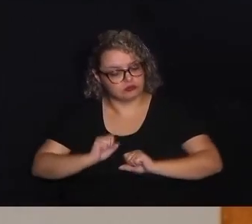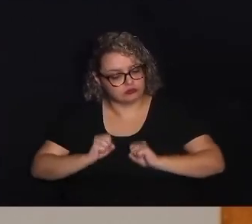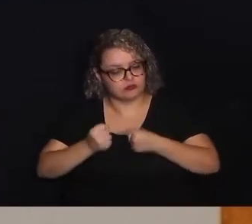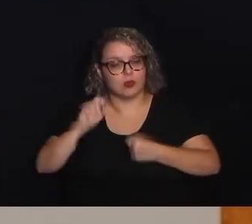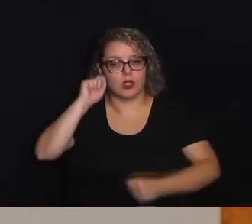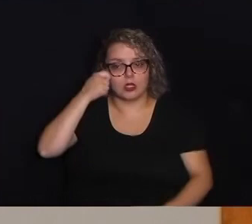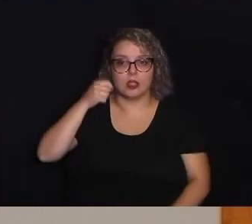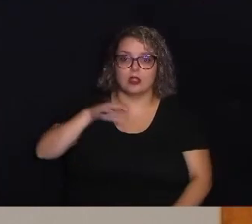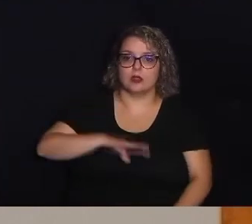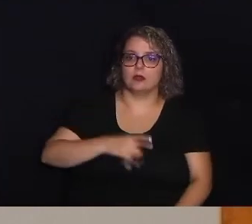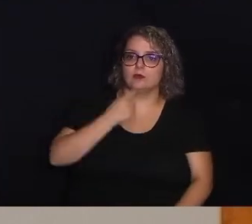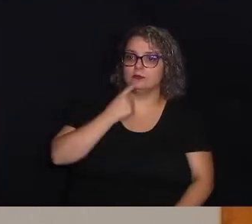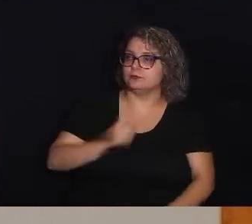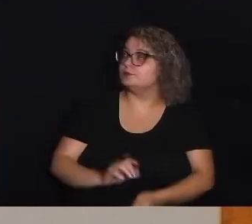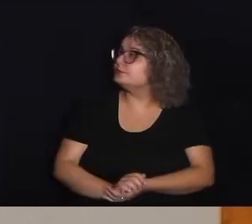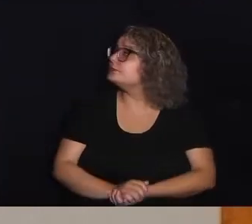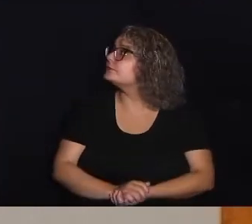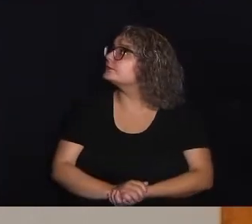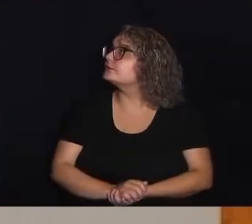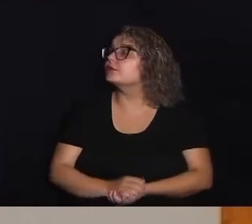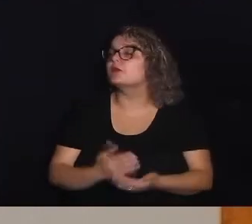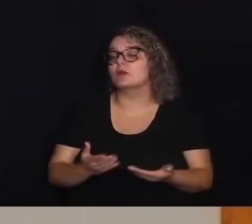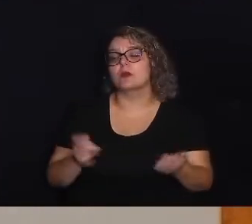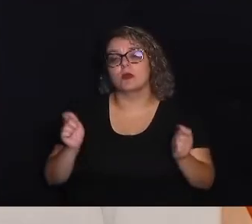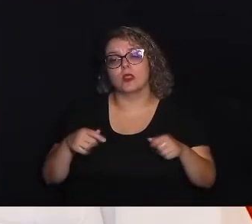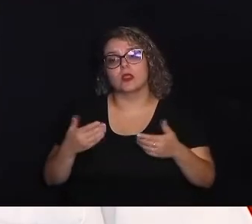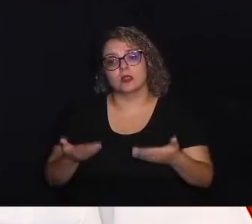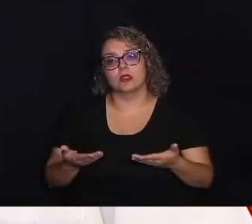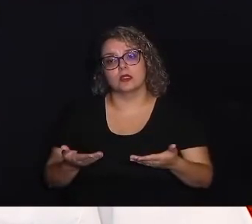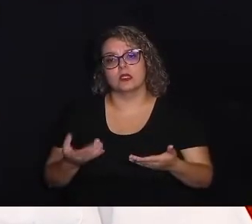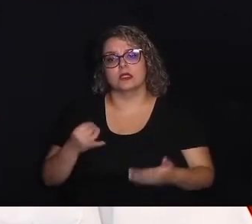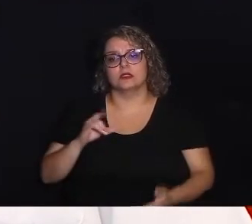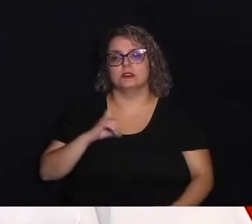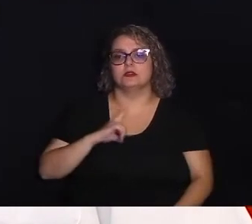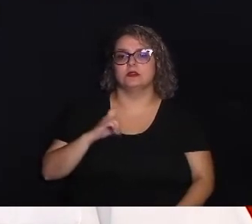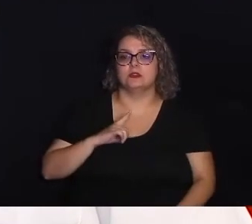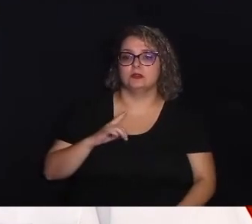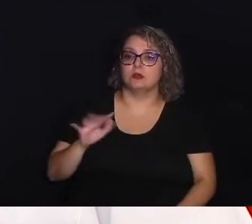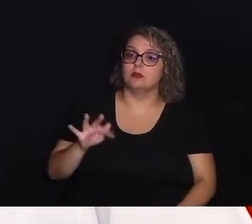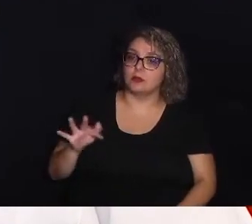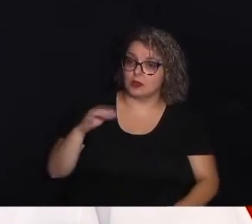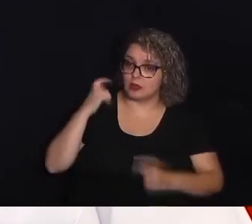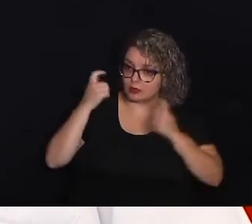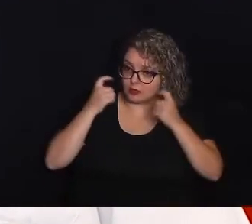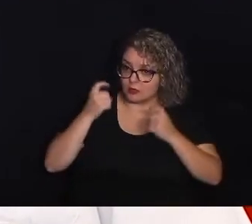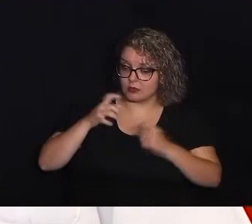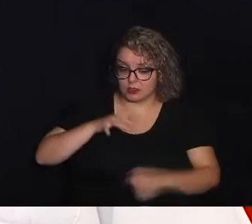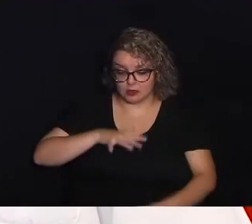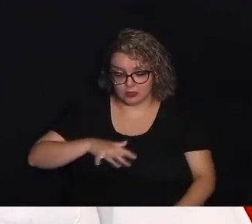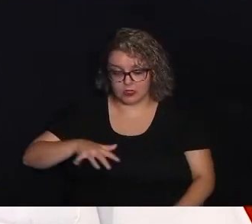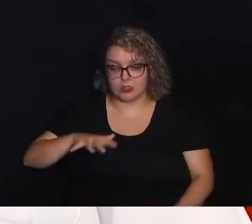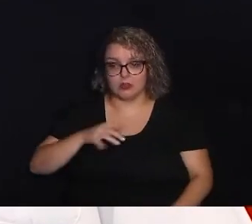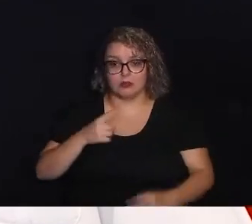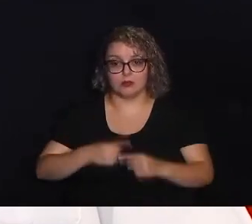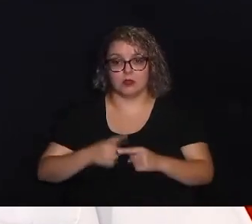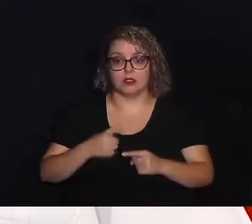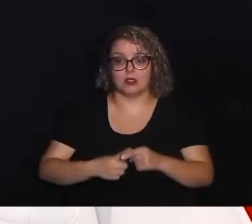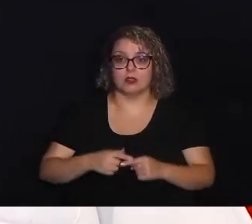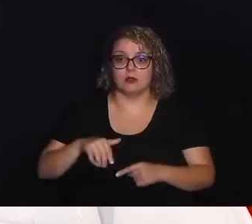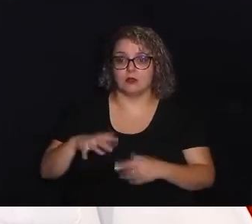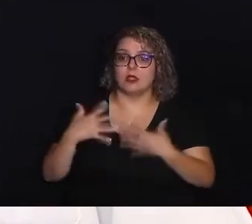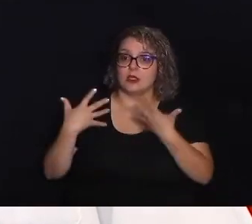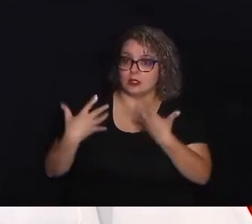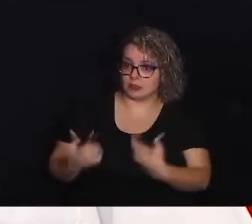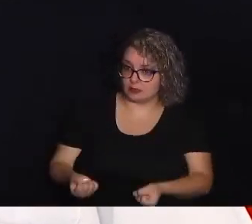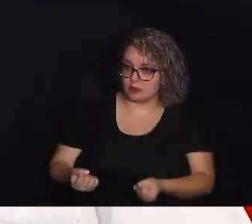mais novo território de resistência negra em Campinas isso só se dá efetivamente se a gente tiver uma nov cidade preocupada com